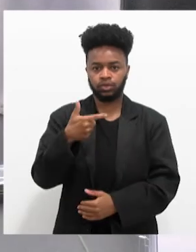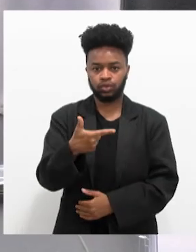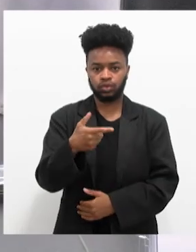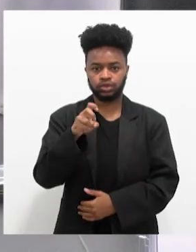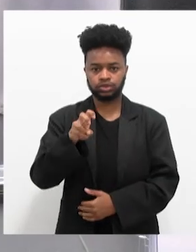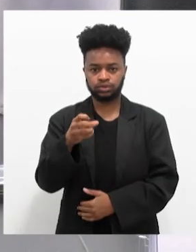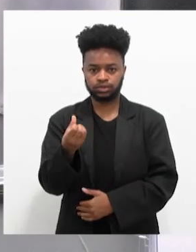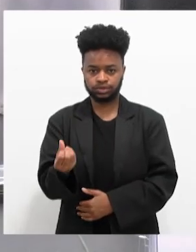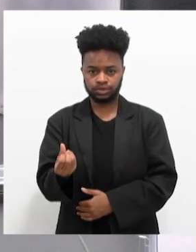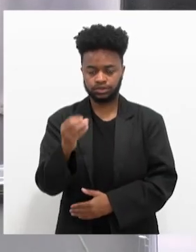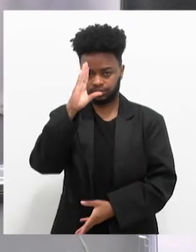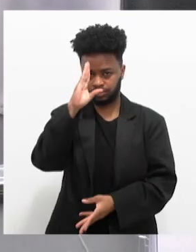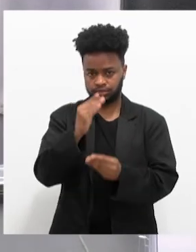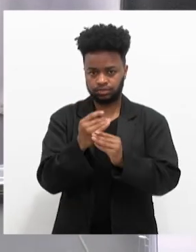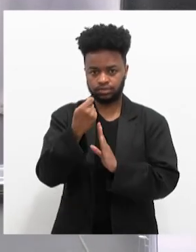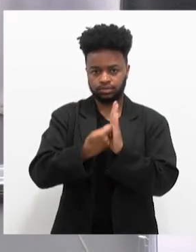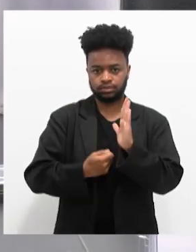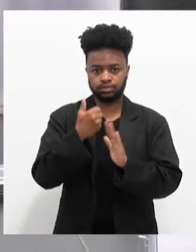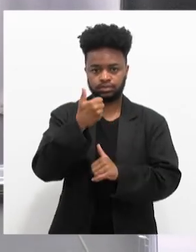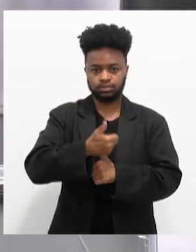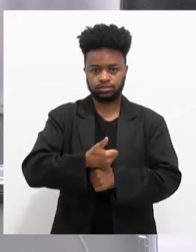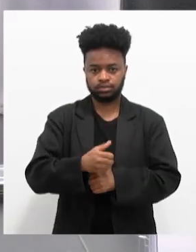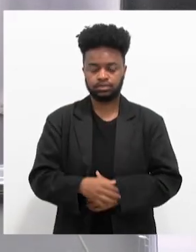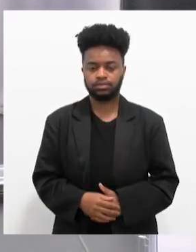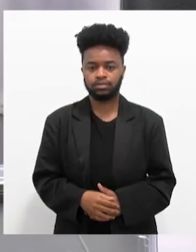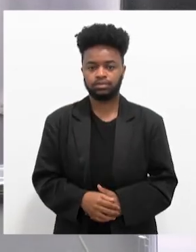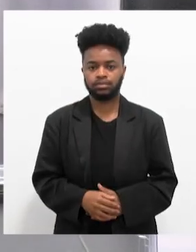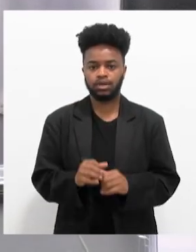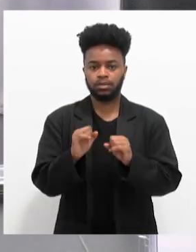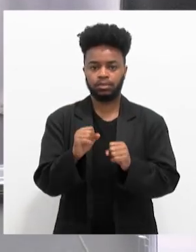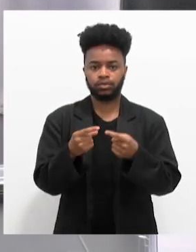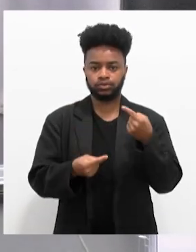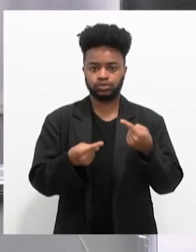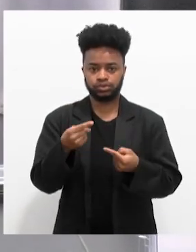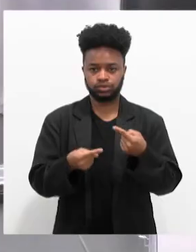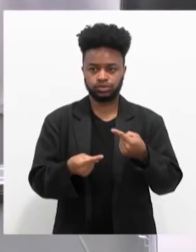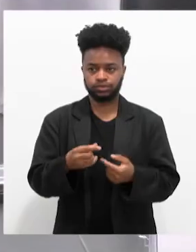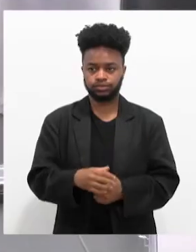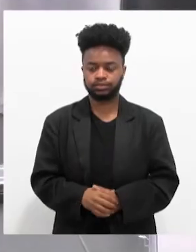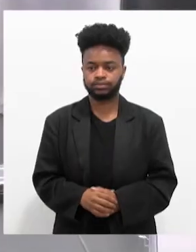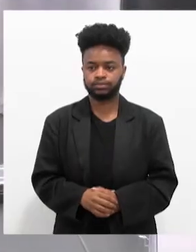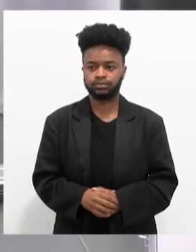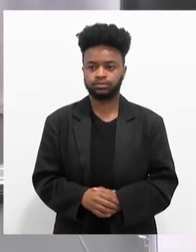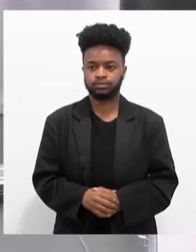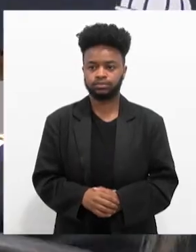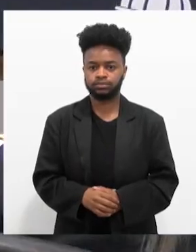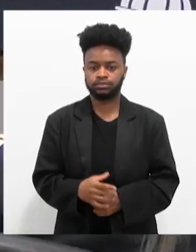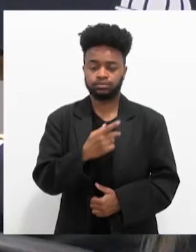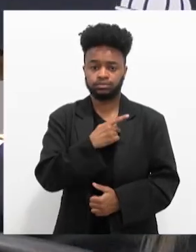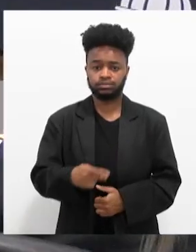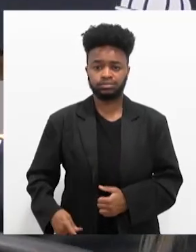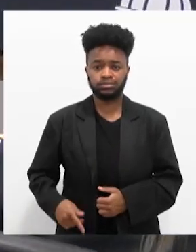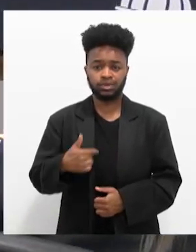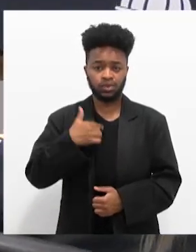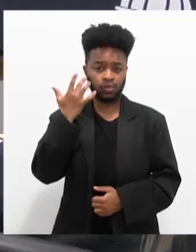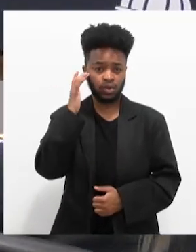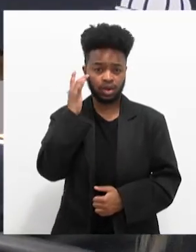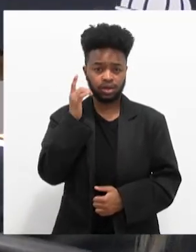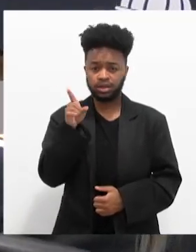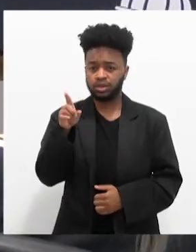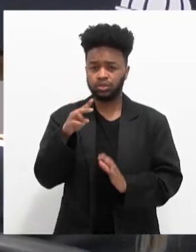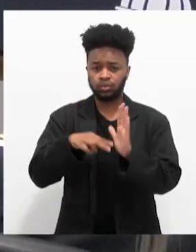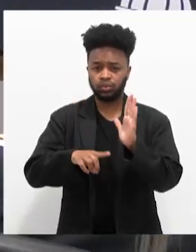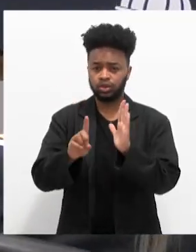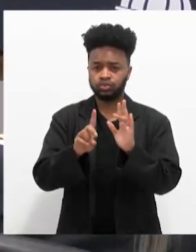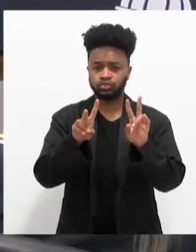5, 6, concluindo por substitutivo. Em discussão. Não, presidente, eu acho que Deputada no parecer não leu sobre a